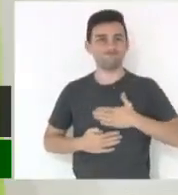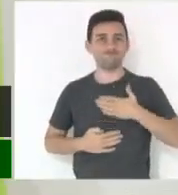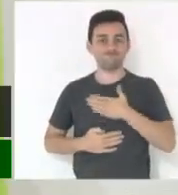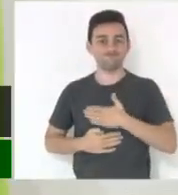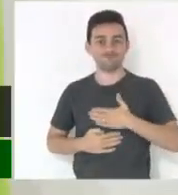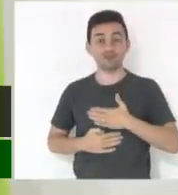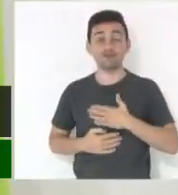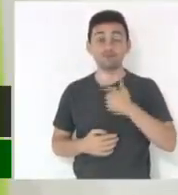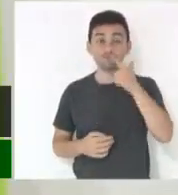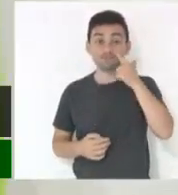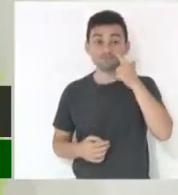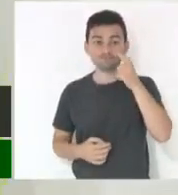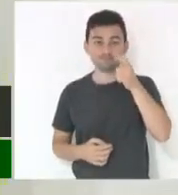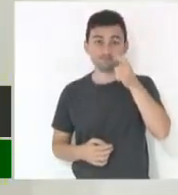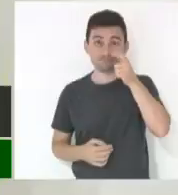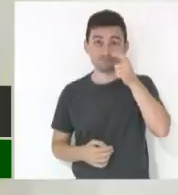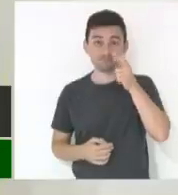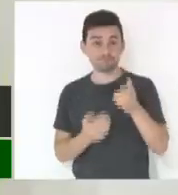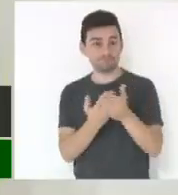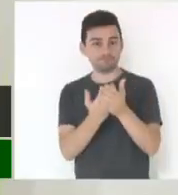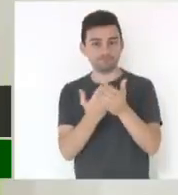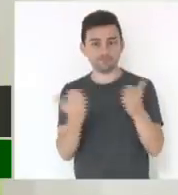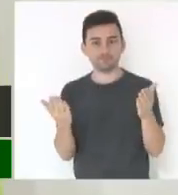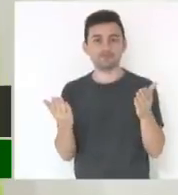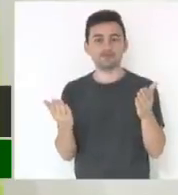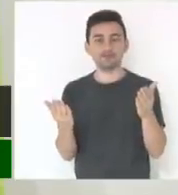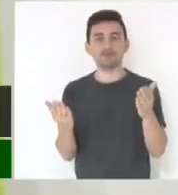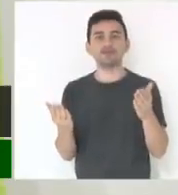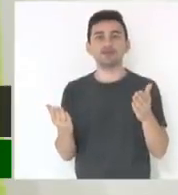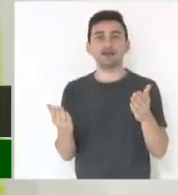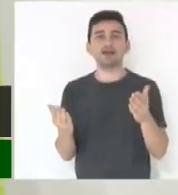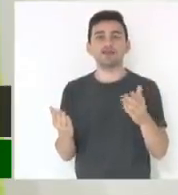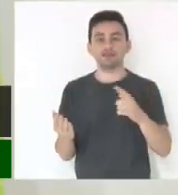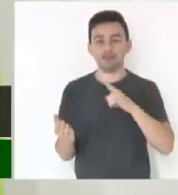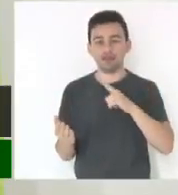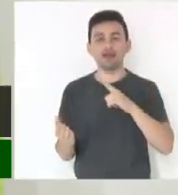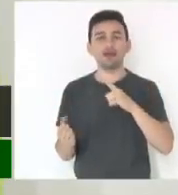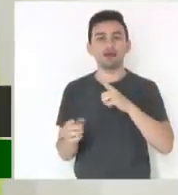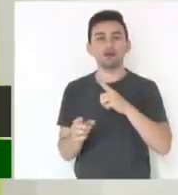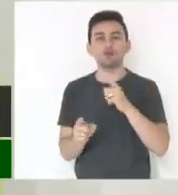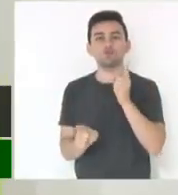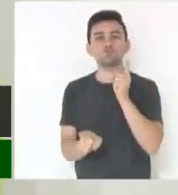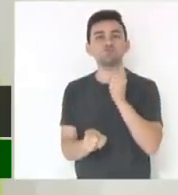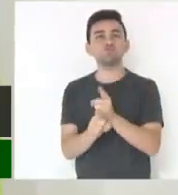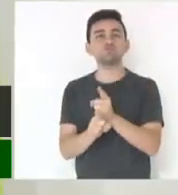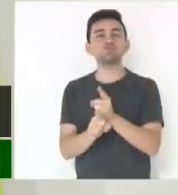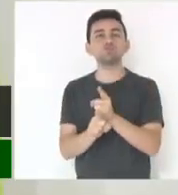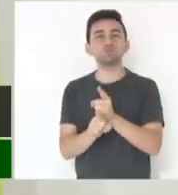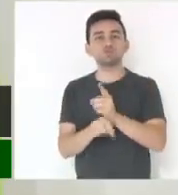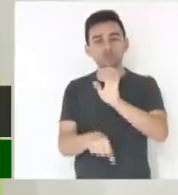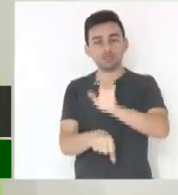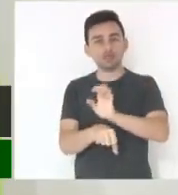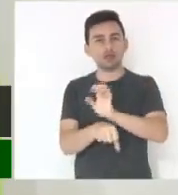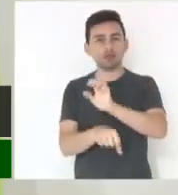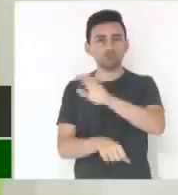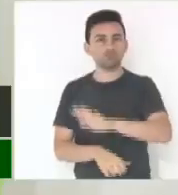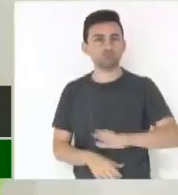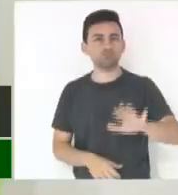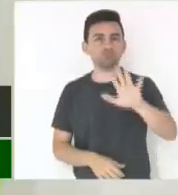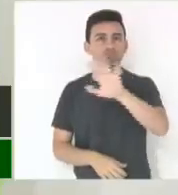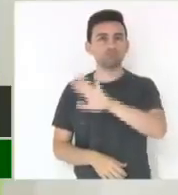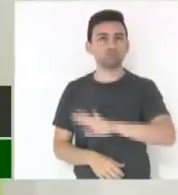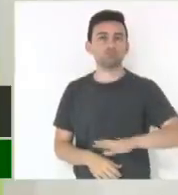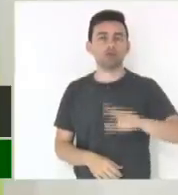aí a realização do encontro estadual de vereadores. É um encontro importante. Eu